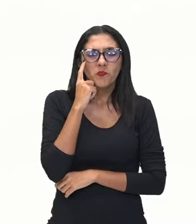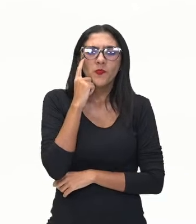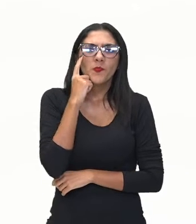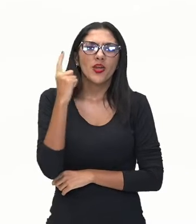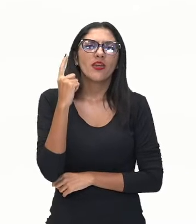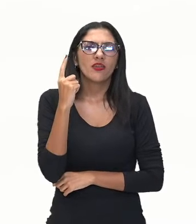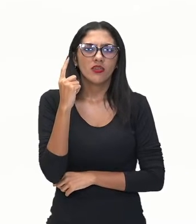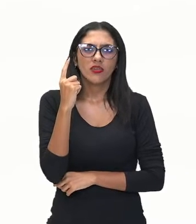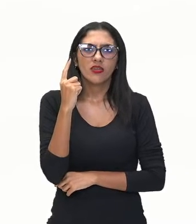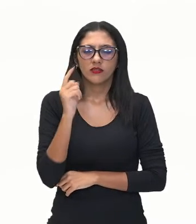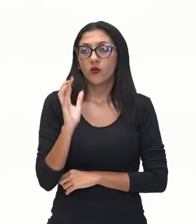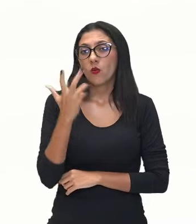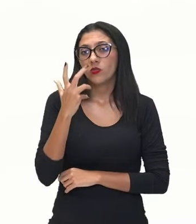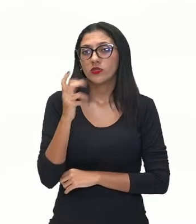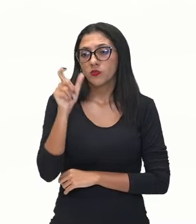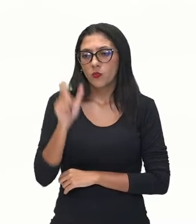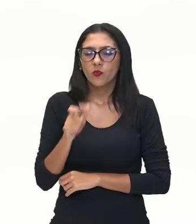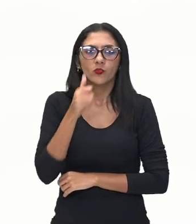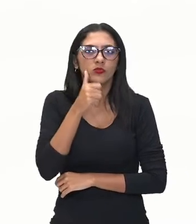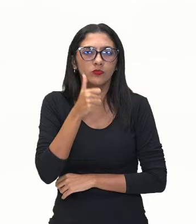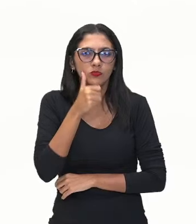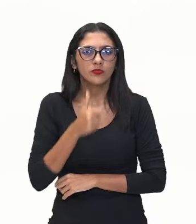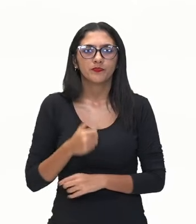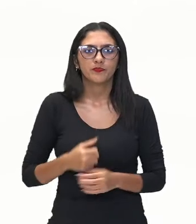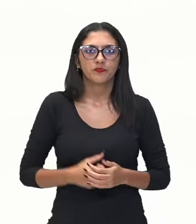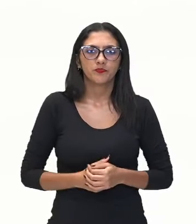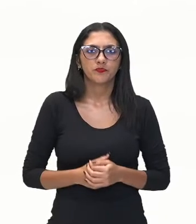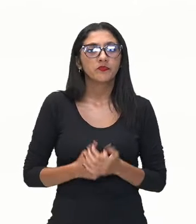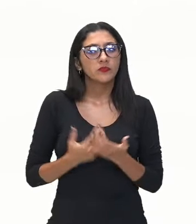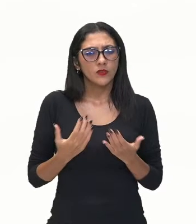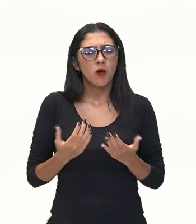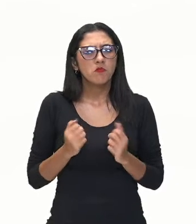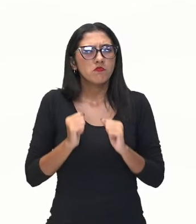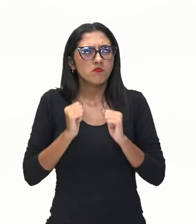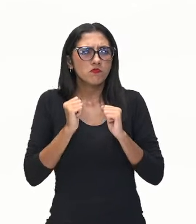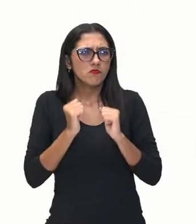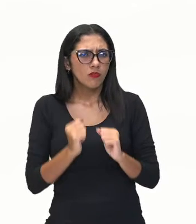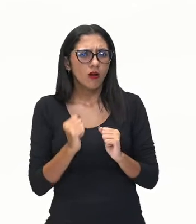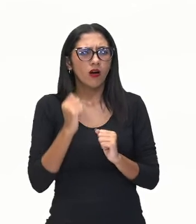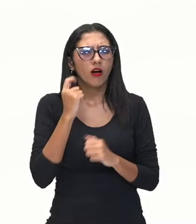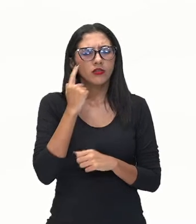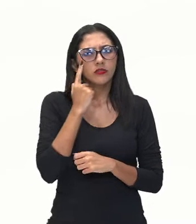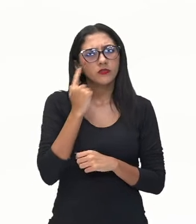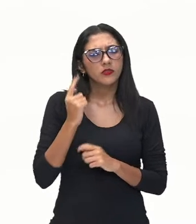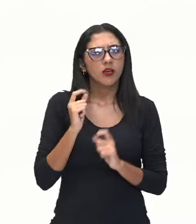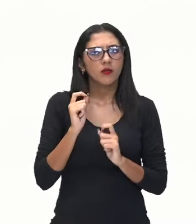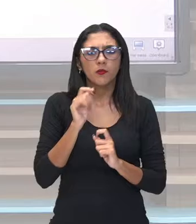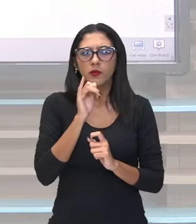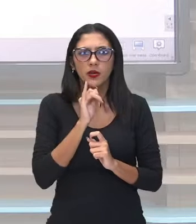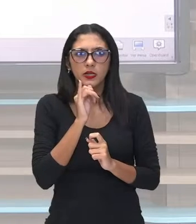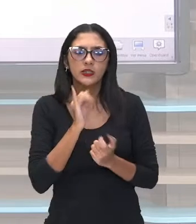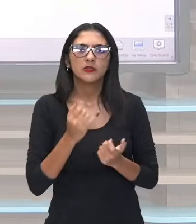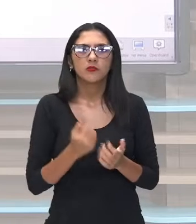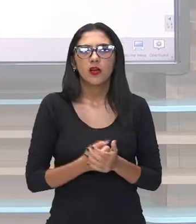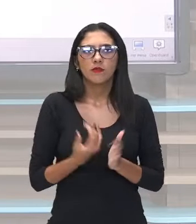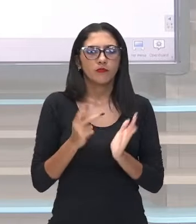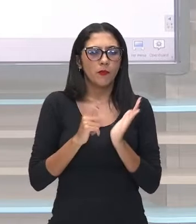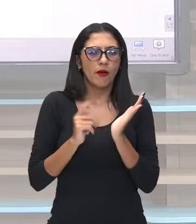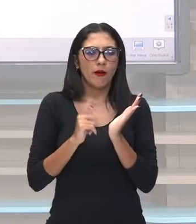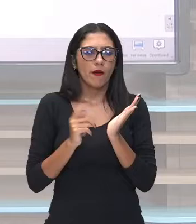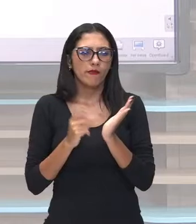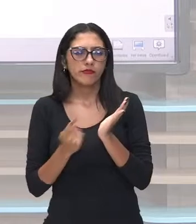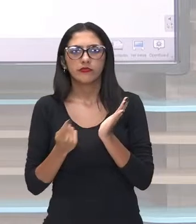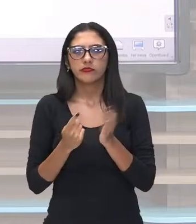está acontecendo com ela? Eu posso achar que ela tirou notas baixas, não